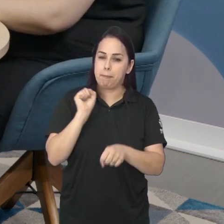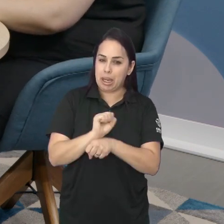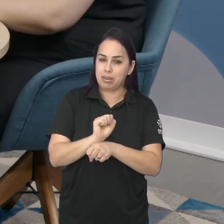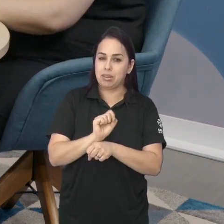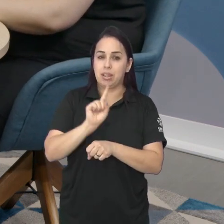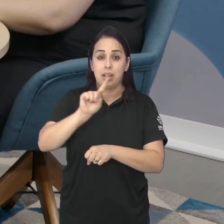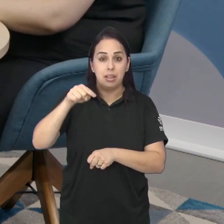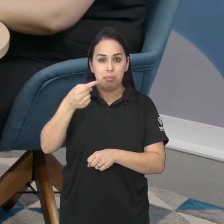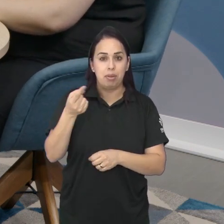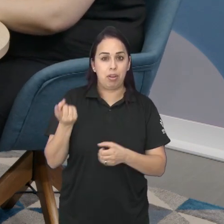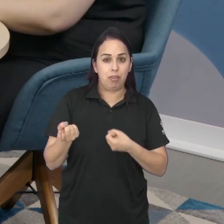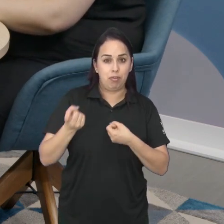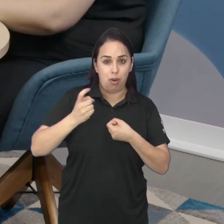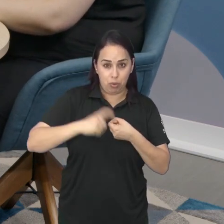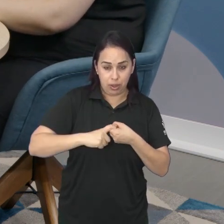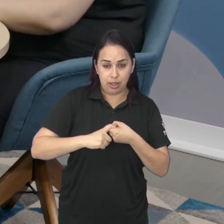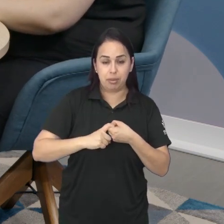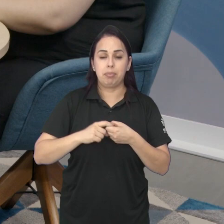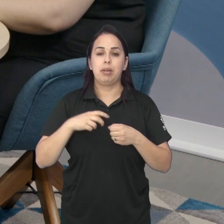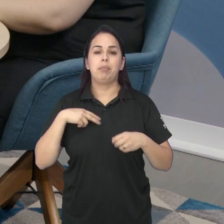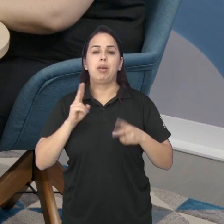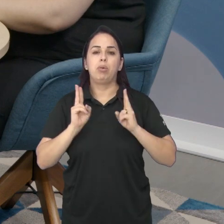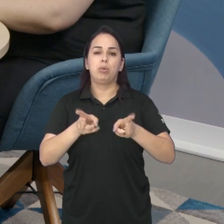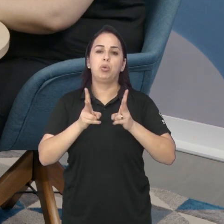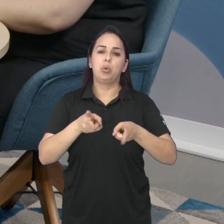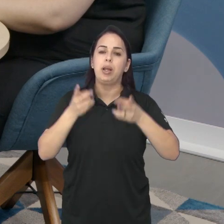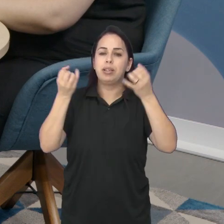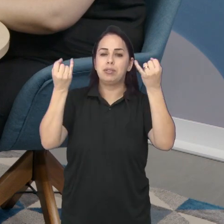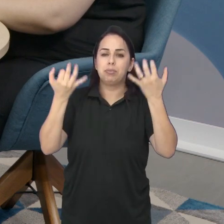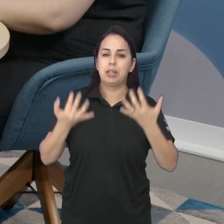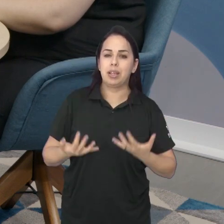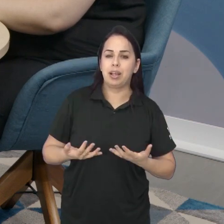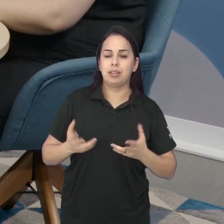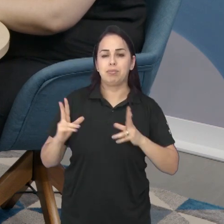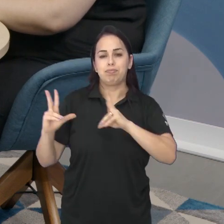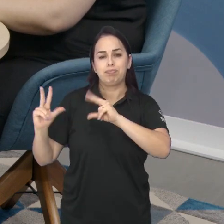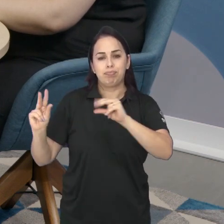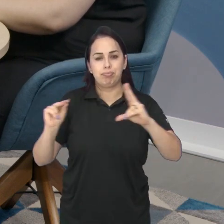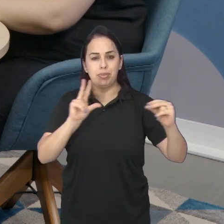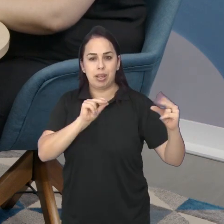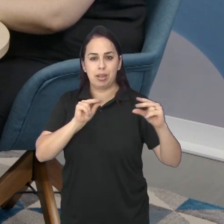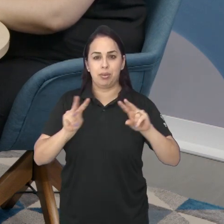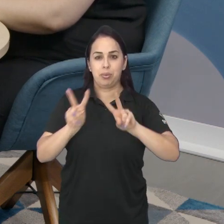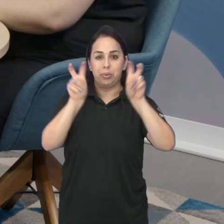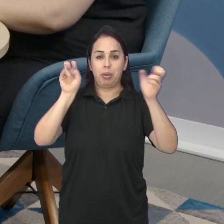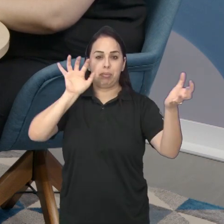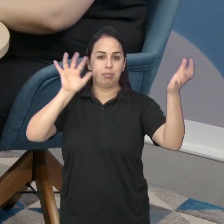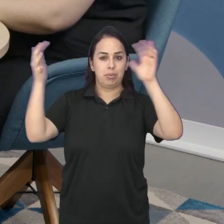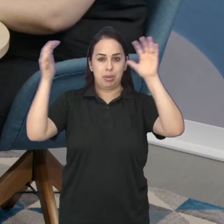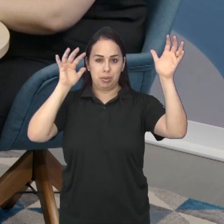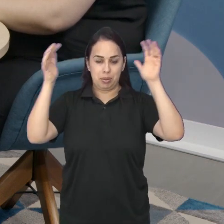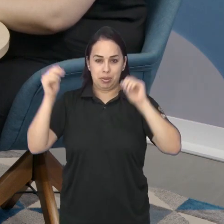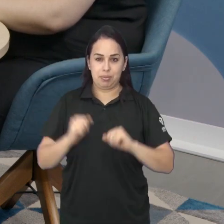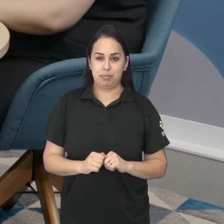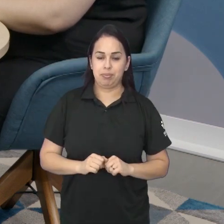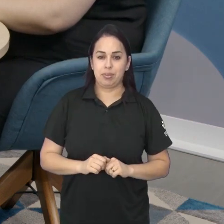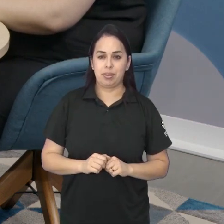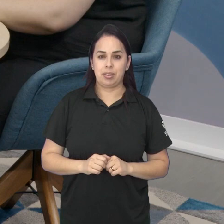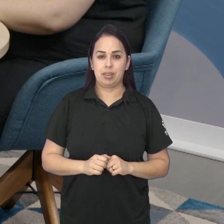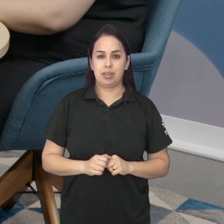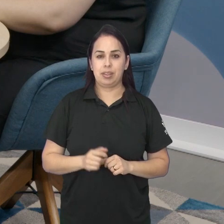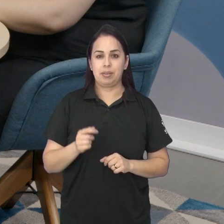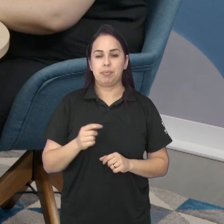a pouquinho nós voltamos com Diálogos da Cidade para a gente continuar justamente esse diálogo sobre a temporada de